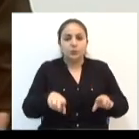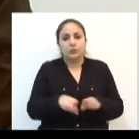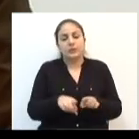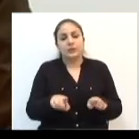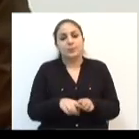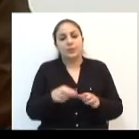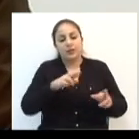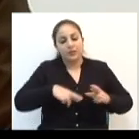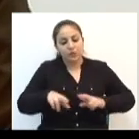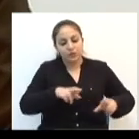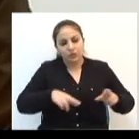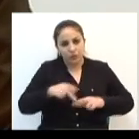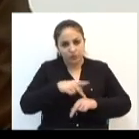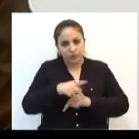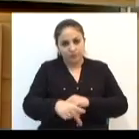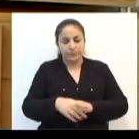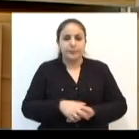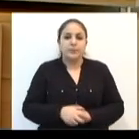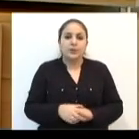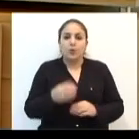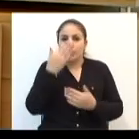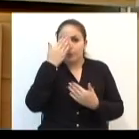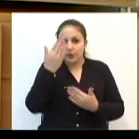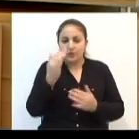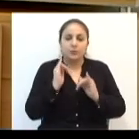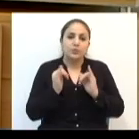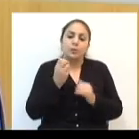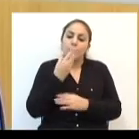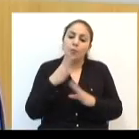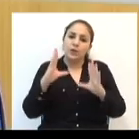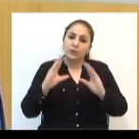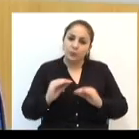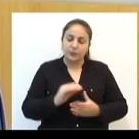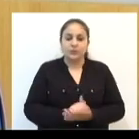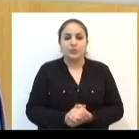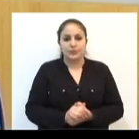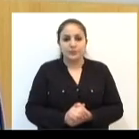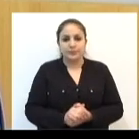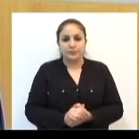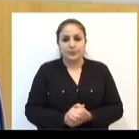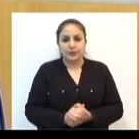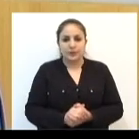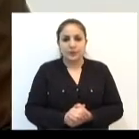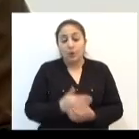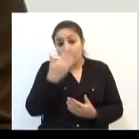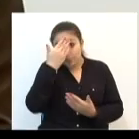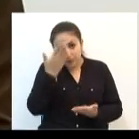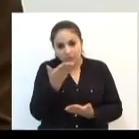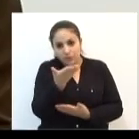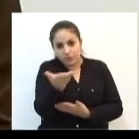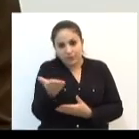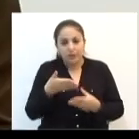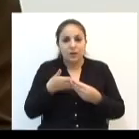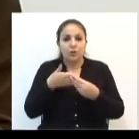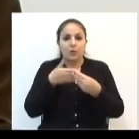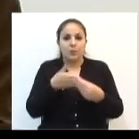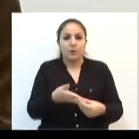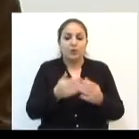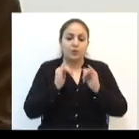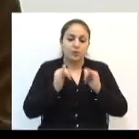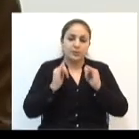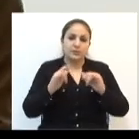região. Obrigada, então, André, pelas tuas informações e uma ótima noite. Muito obrigado a vocês também. Obrigada a você que acompanhou